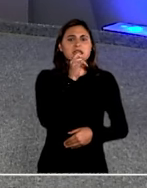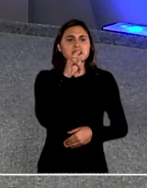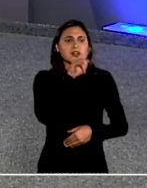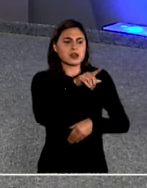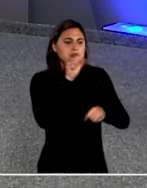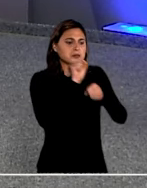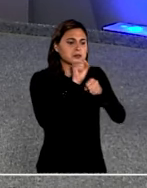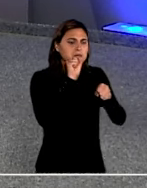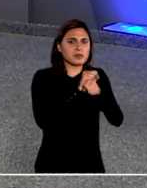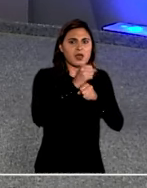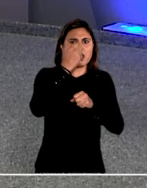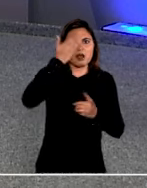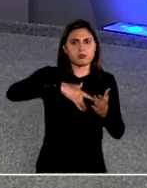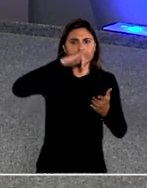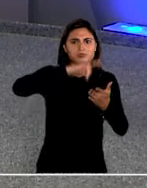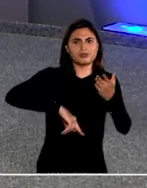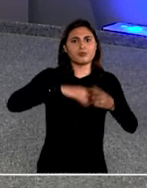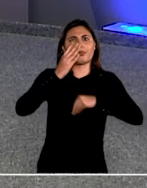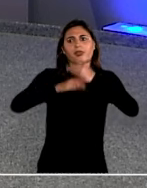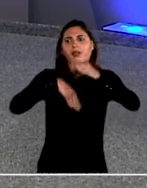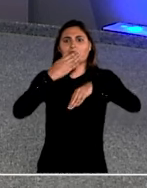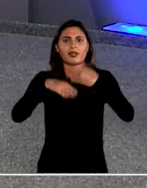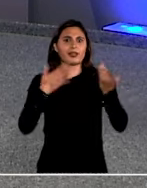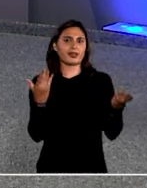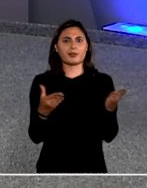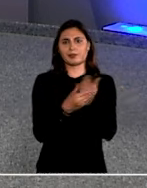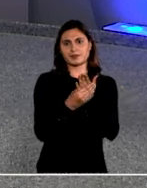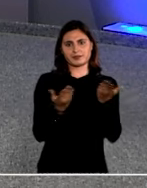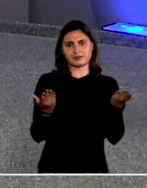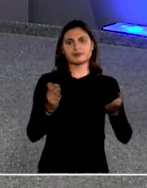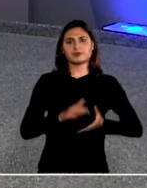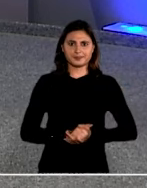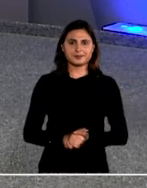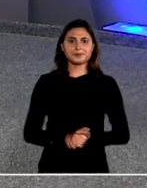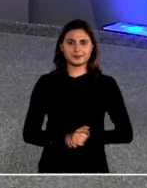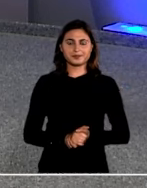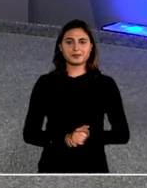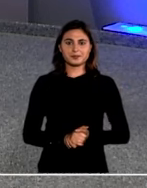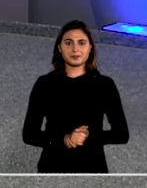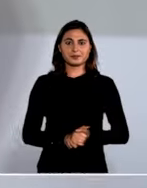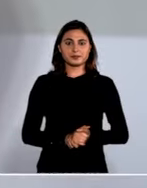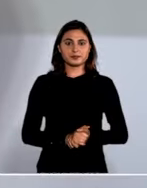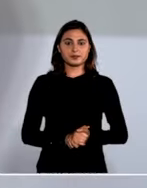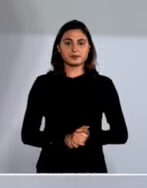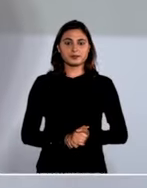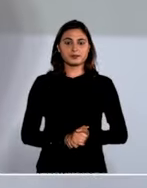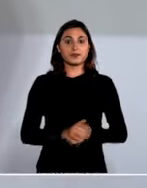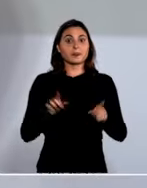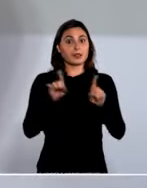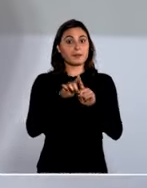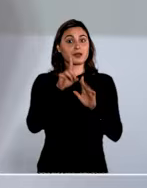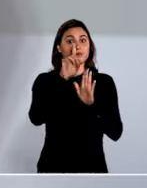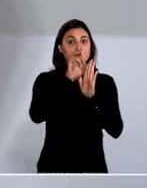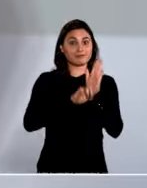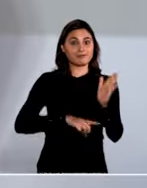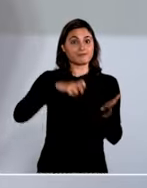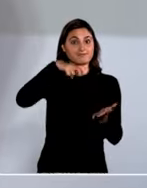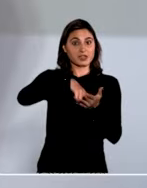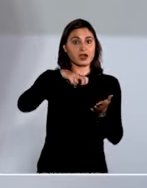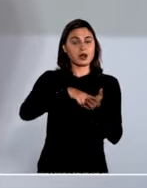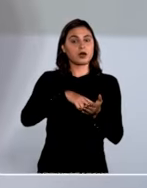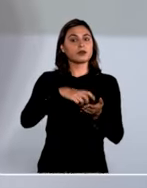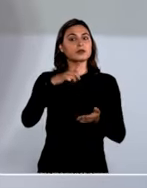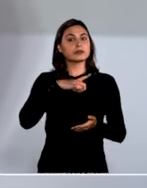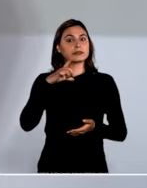pedido buscava apenas tumultuar o andamento dos processos ainda no direito penal